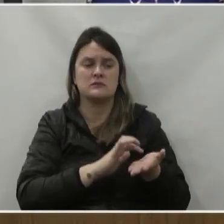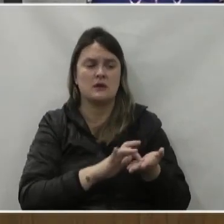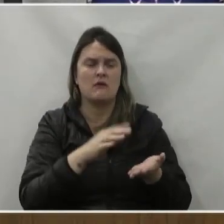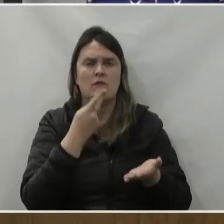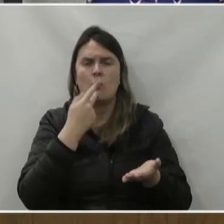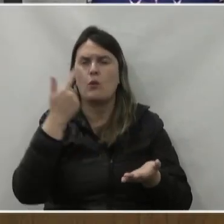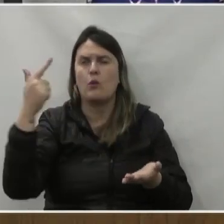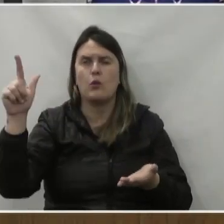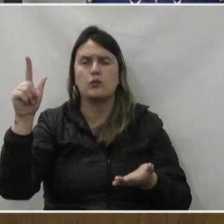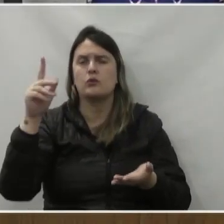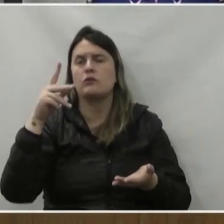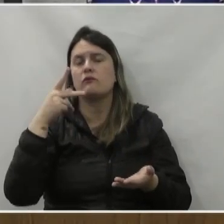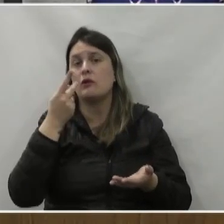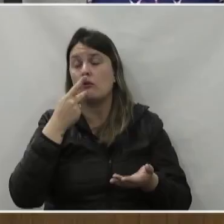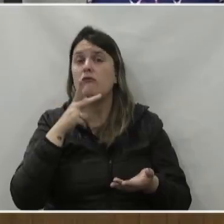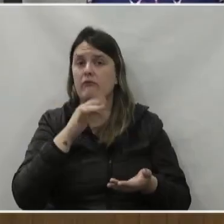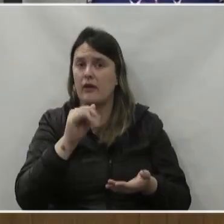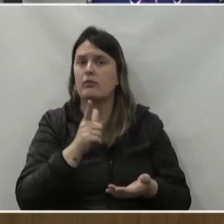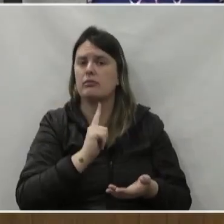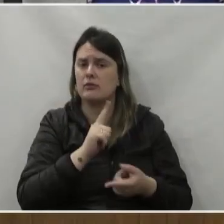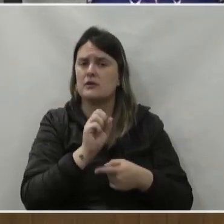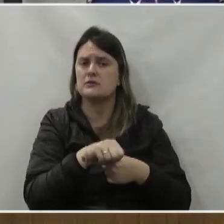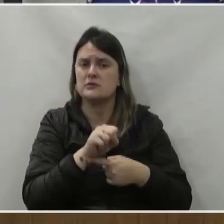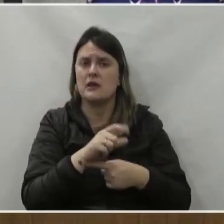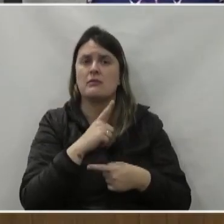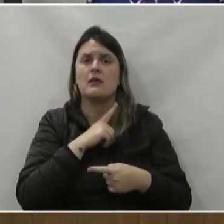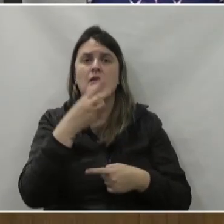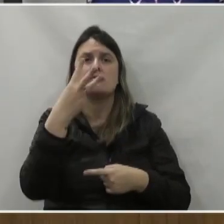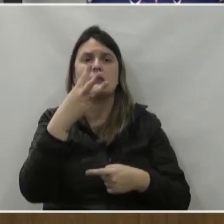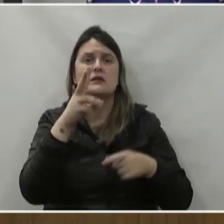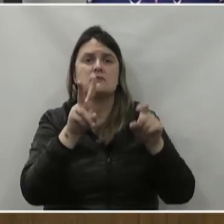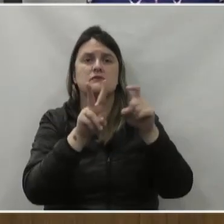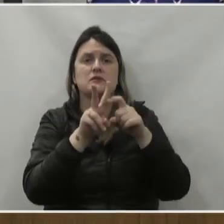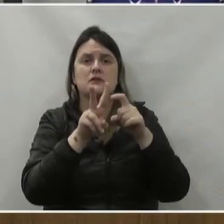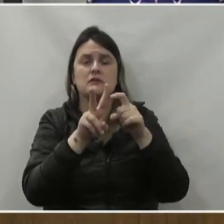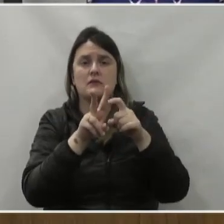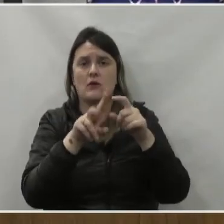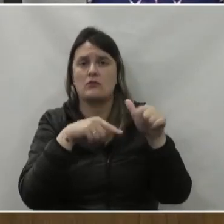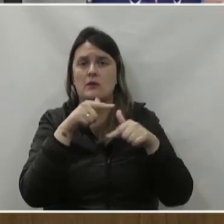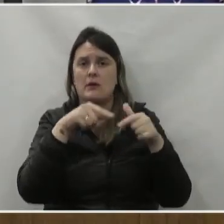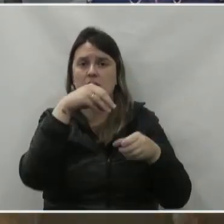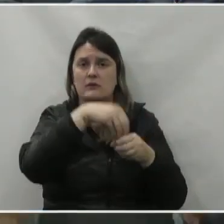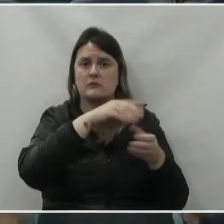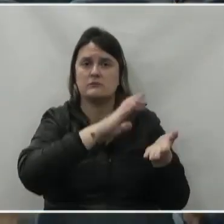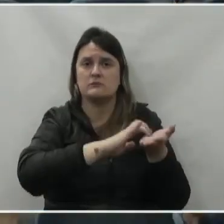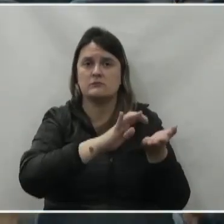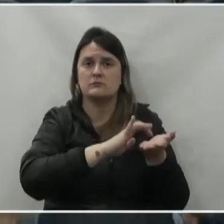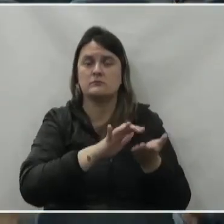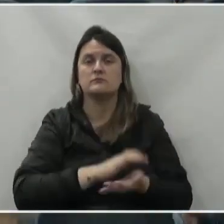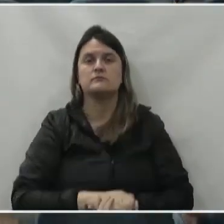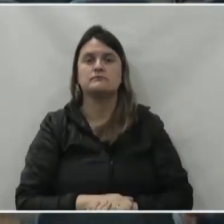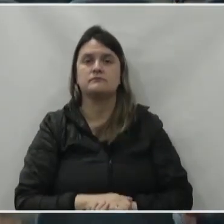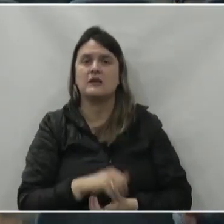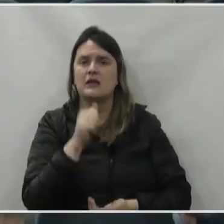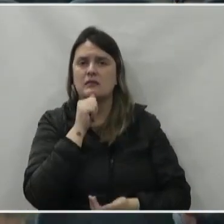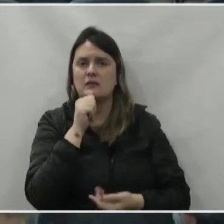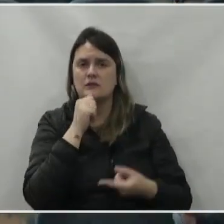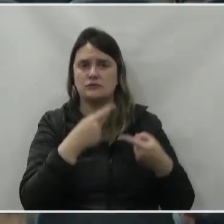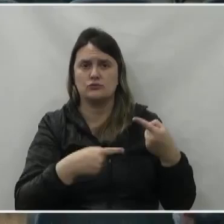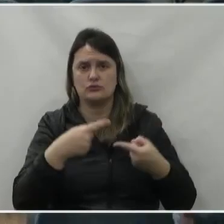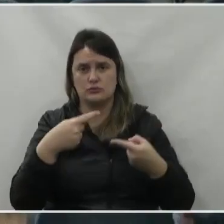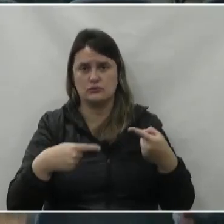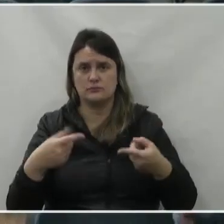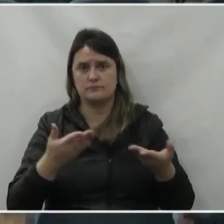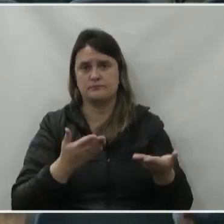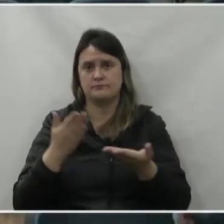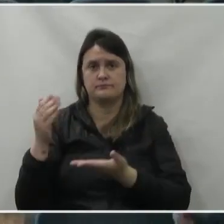outra oportunidade, informou-se que existem 3 veterinários na respectiva secretaria. Em discussão?